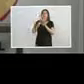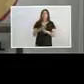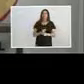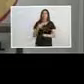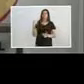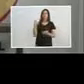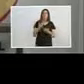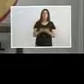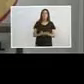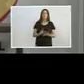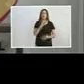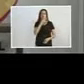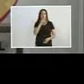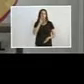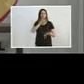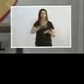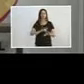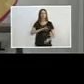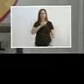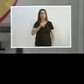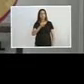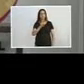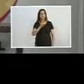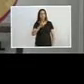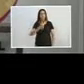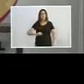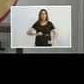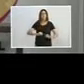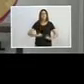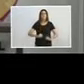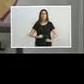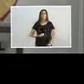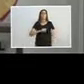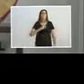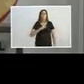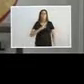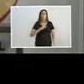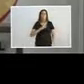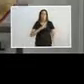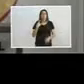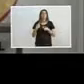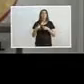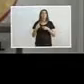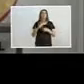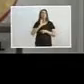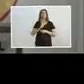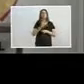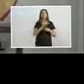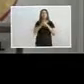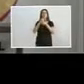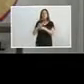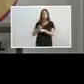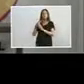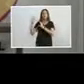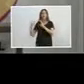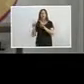Uma hora dessa ele deve estar apavorado. Deve estar apavorado. Deve estar apavorado. Percorreu a Câmara, correu para tudo que é